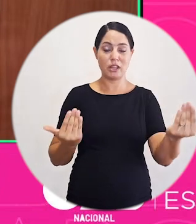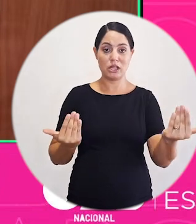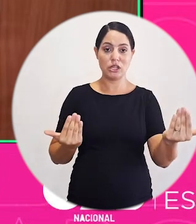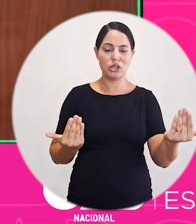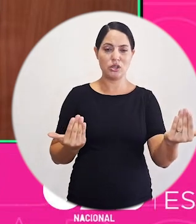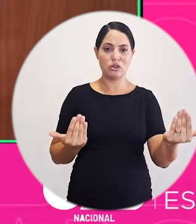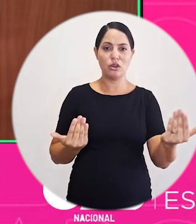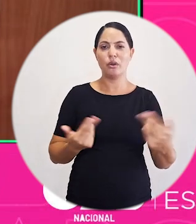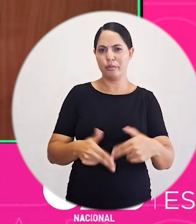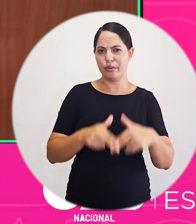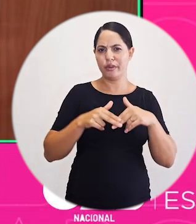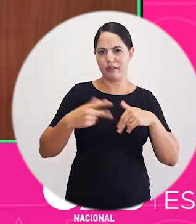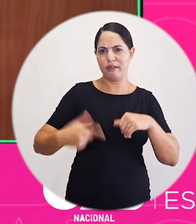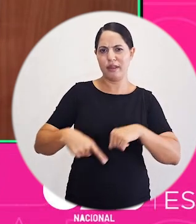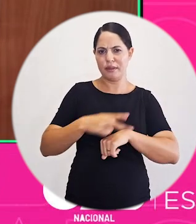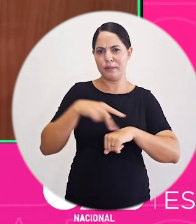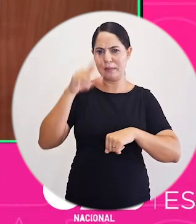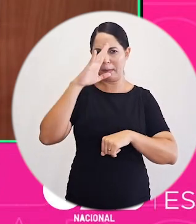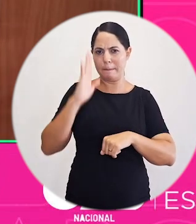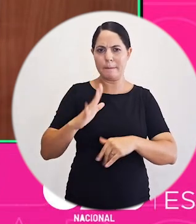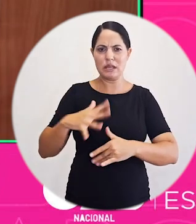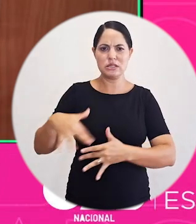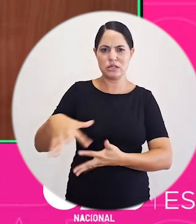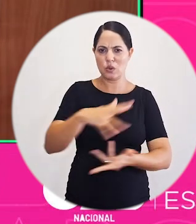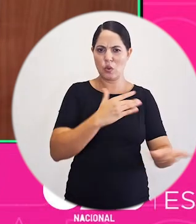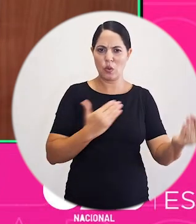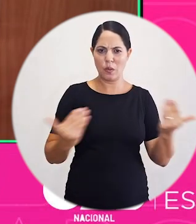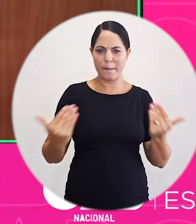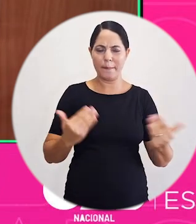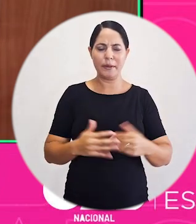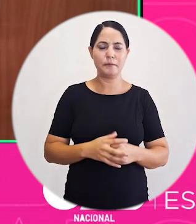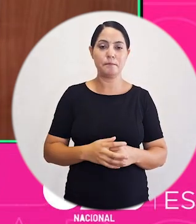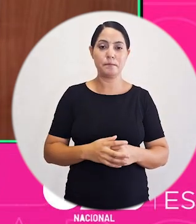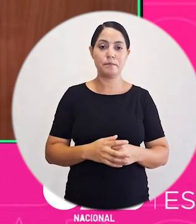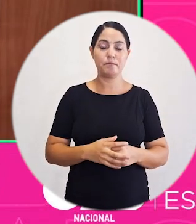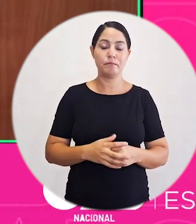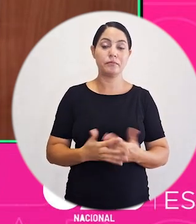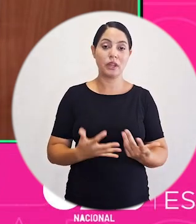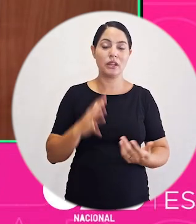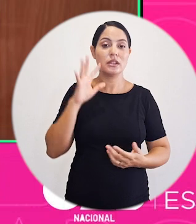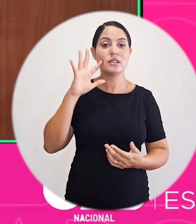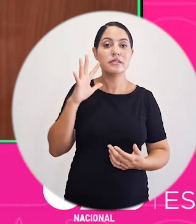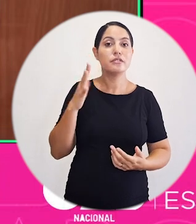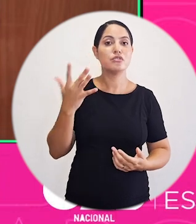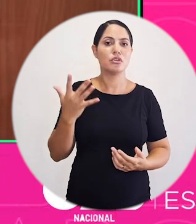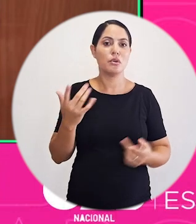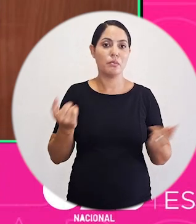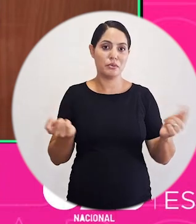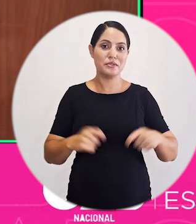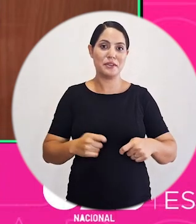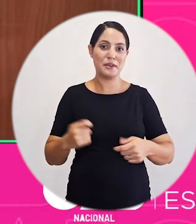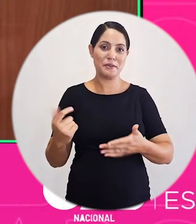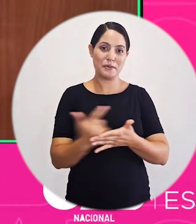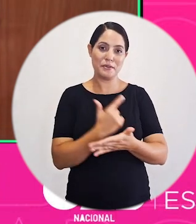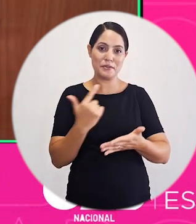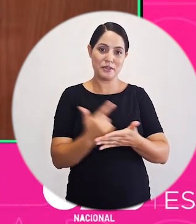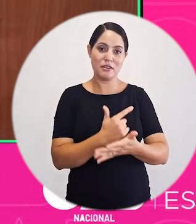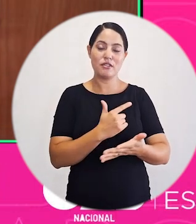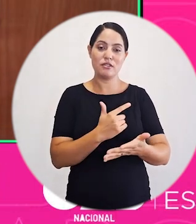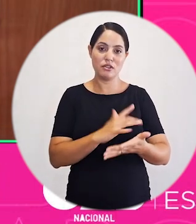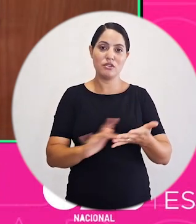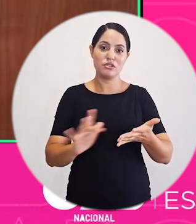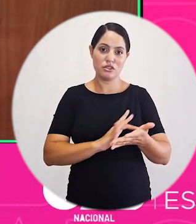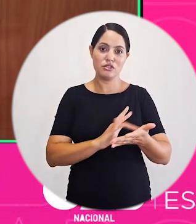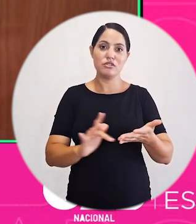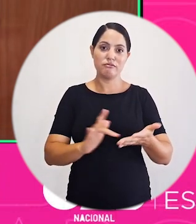comparado, um pioneirismo brasileiro, né, global, em decidir optar por também ter um livro